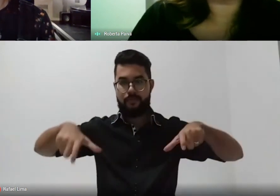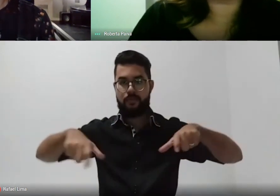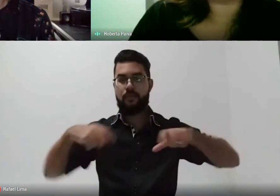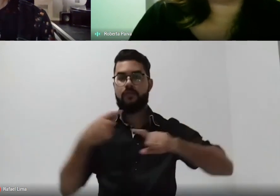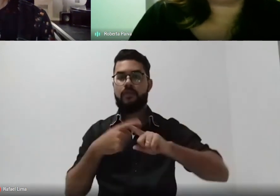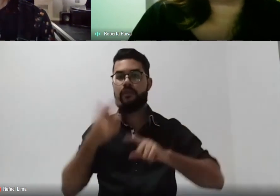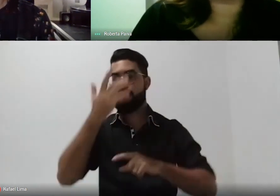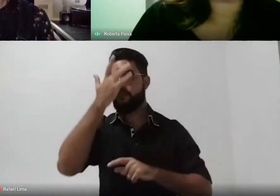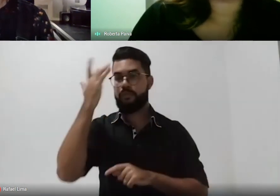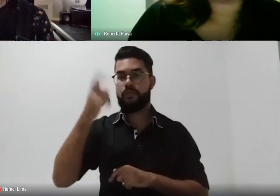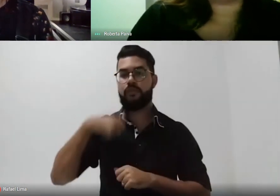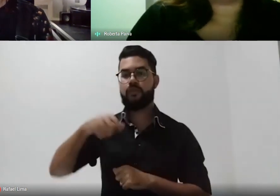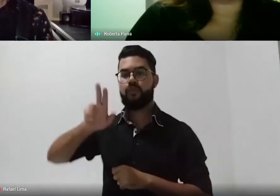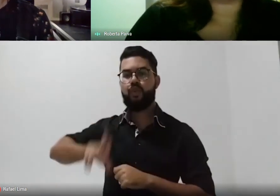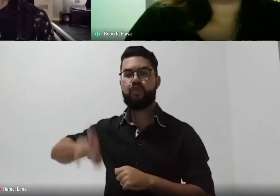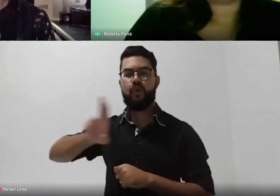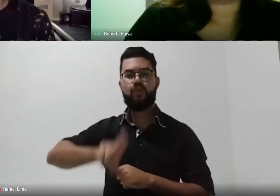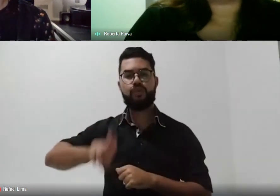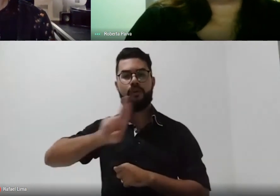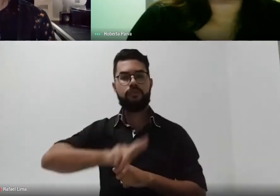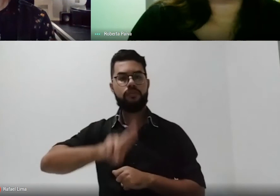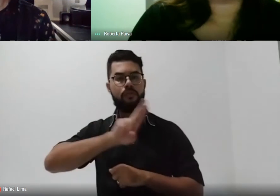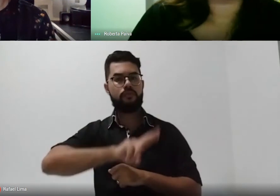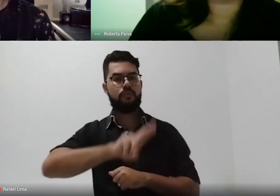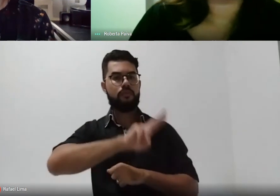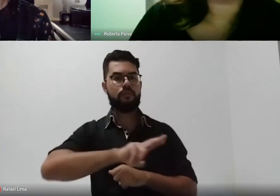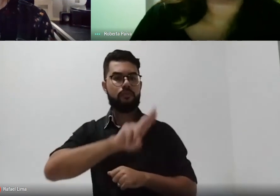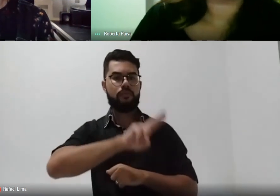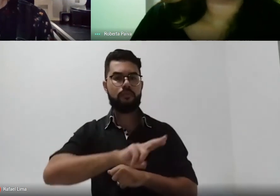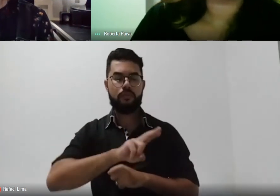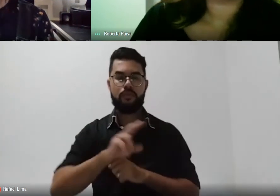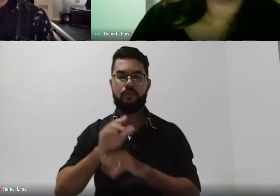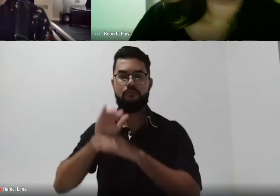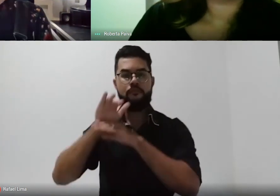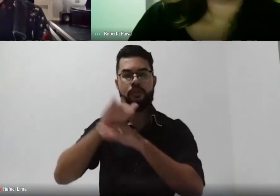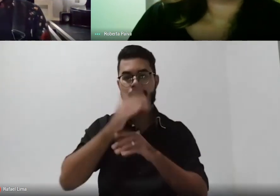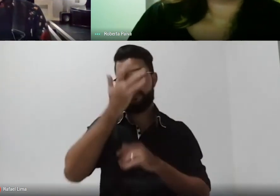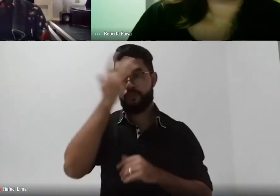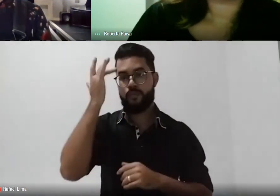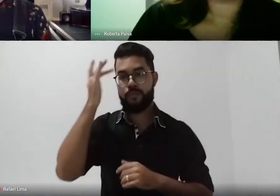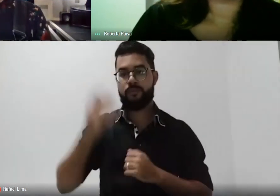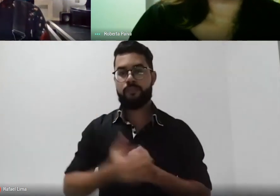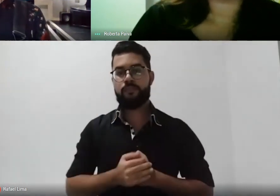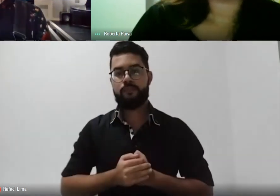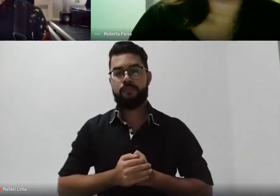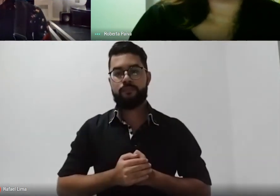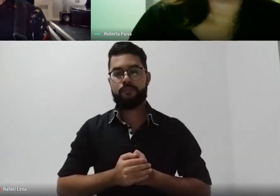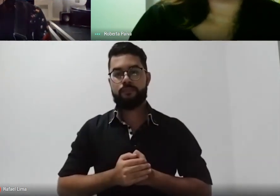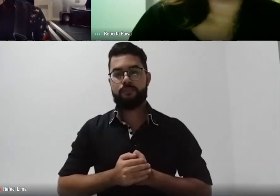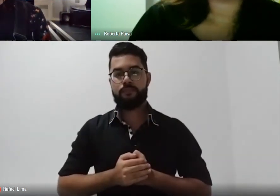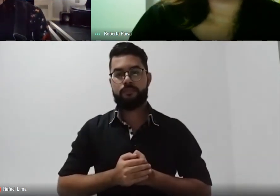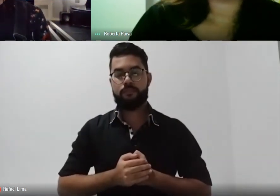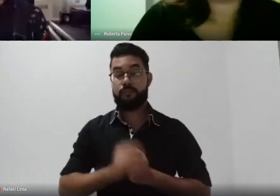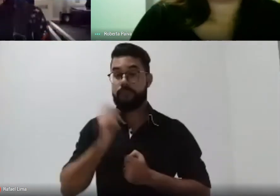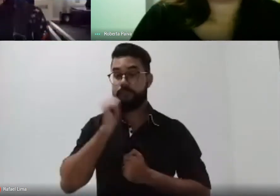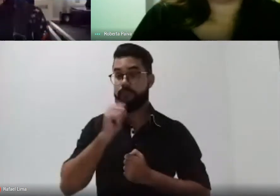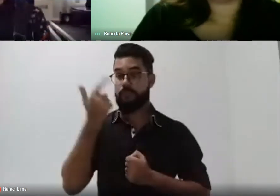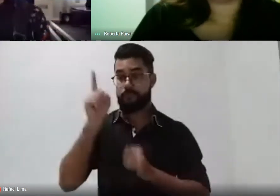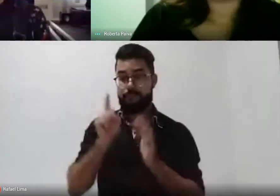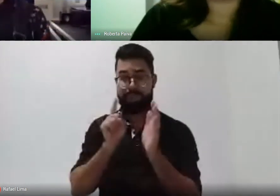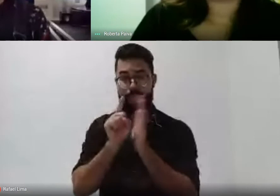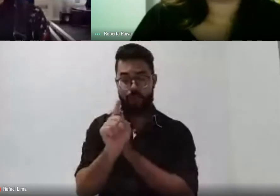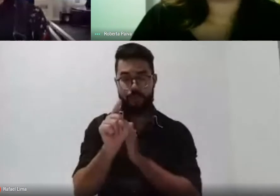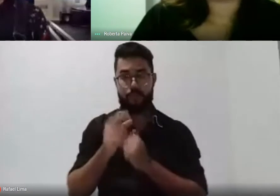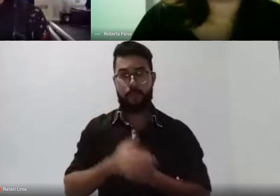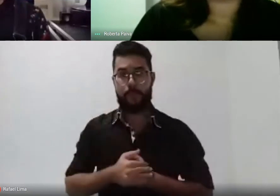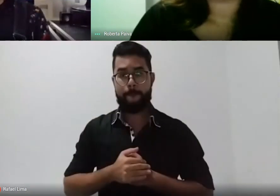bem utilizado, que foi bem recebido e apropriado. Cláudia Silva